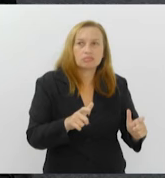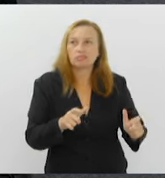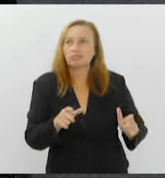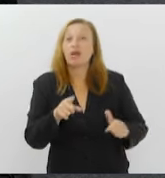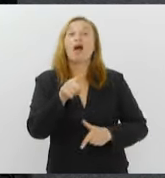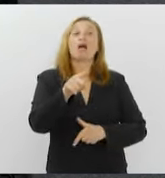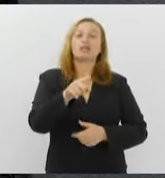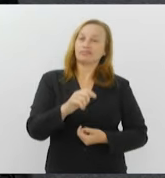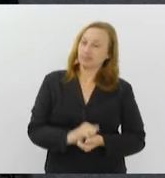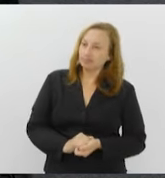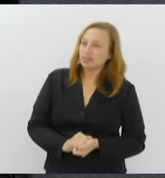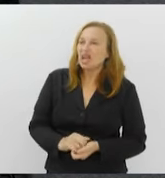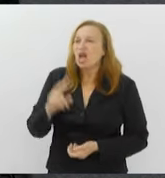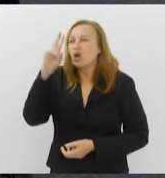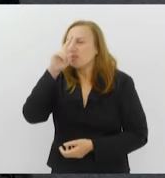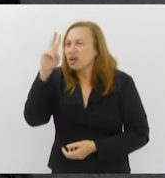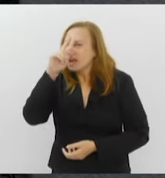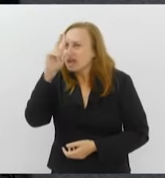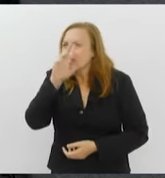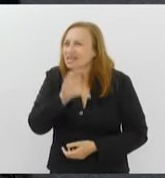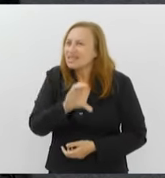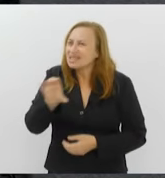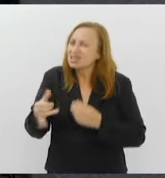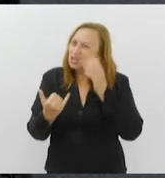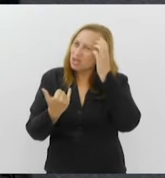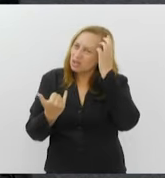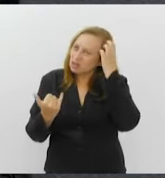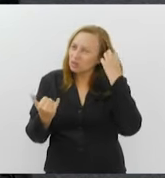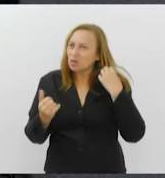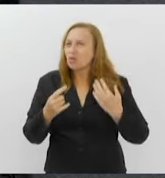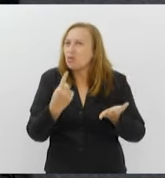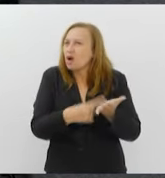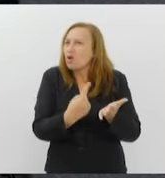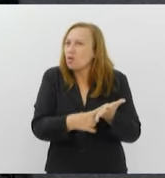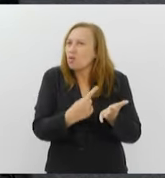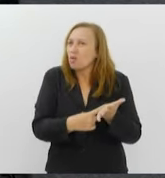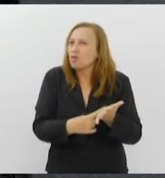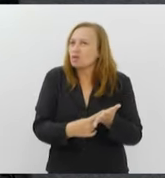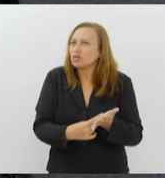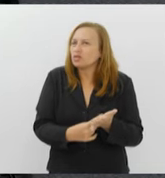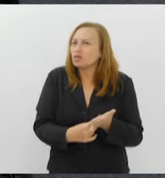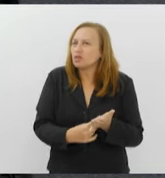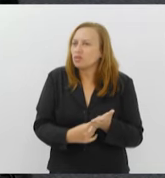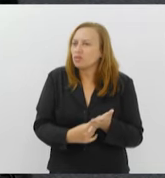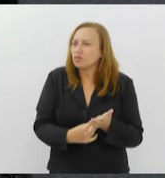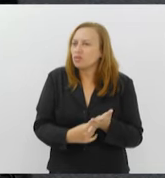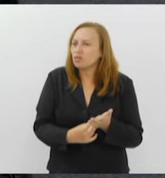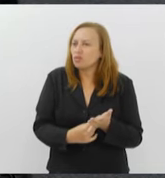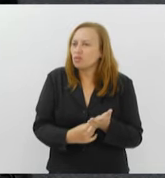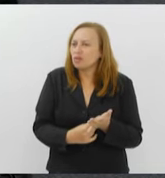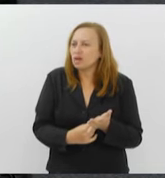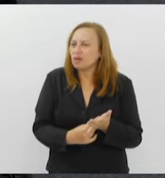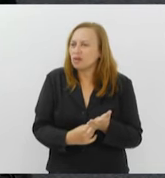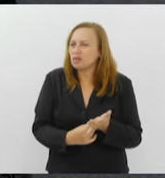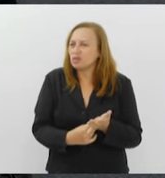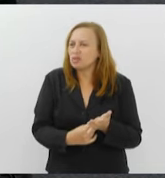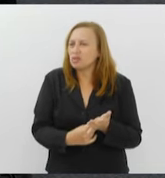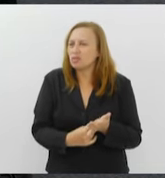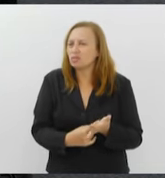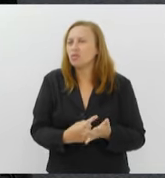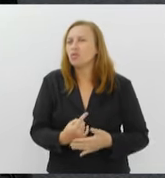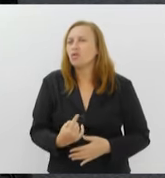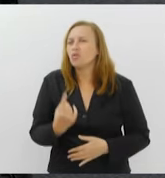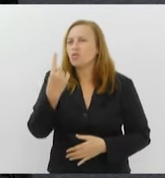Está aqui. Eu me lembro que na CCJ, o acordo que a gente fez foi uma recondução, e foi unânime.